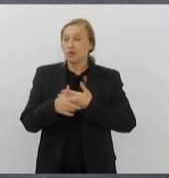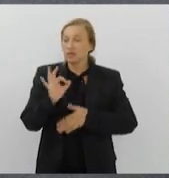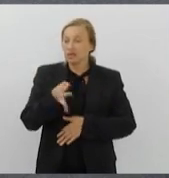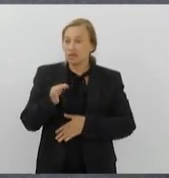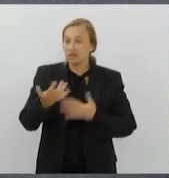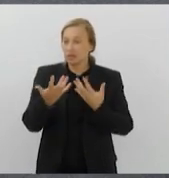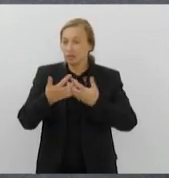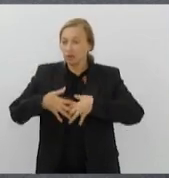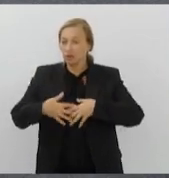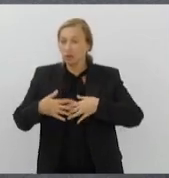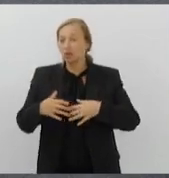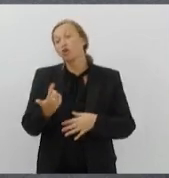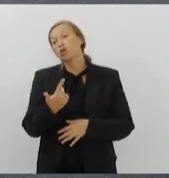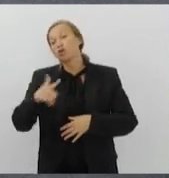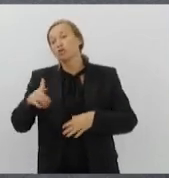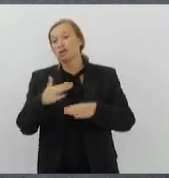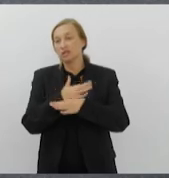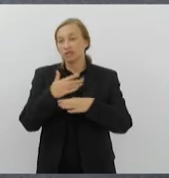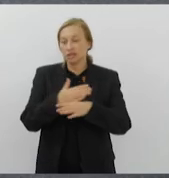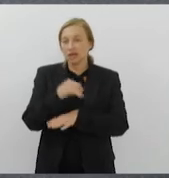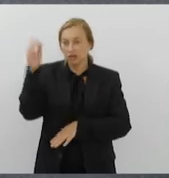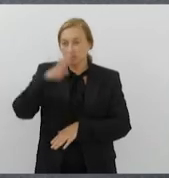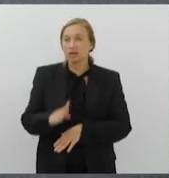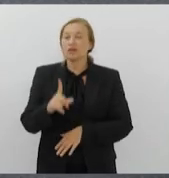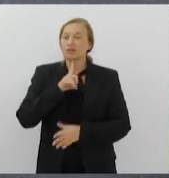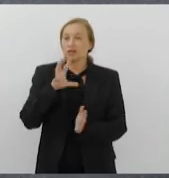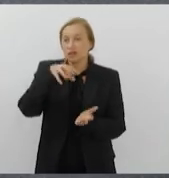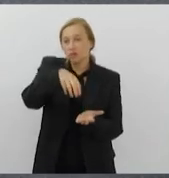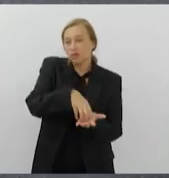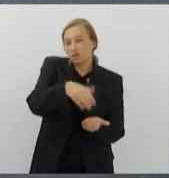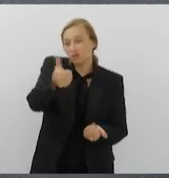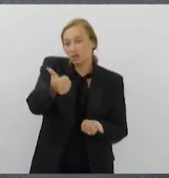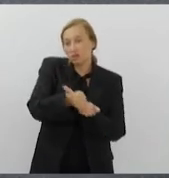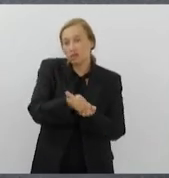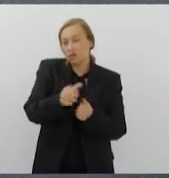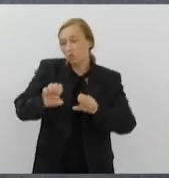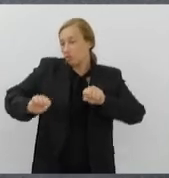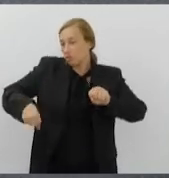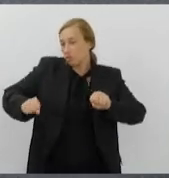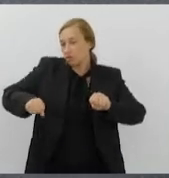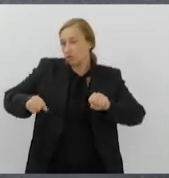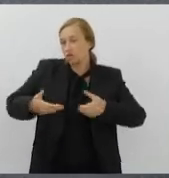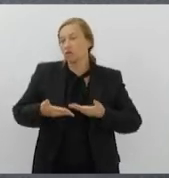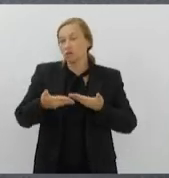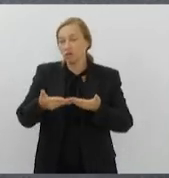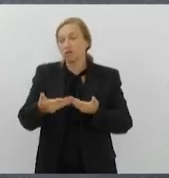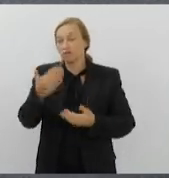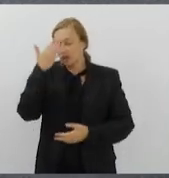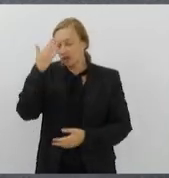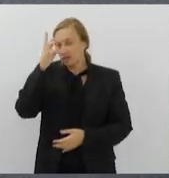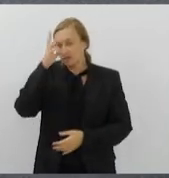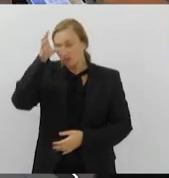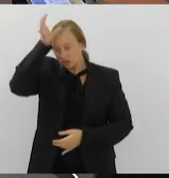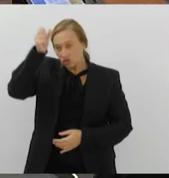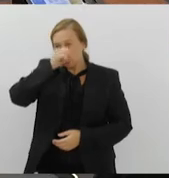outras cidades do Brasil, vai ter esse centro de apoio aos motoboys e entregadores. Muito obrigado, Tia Ju.